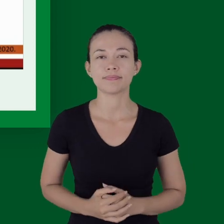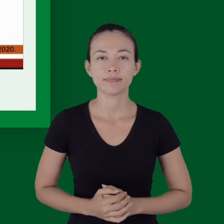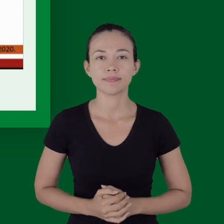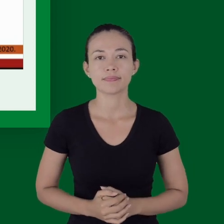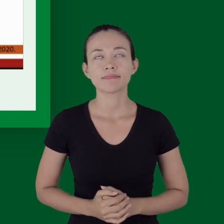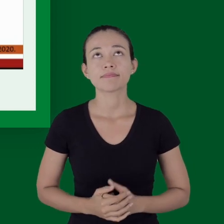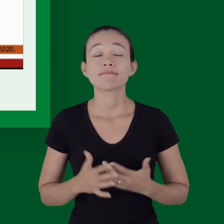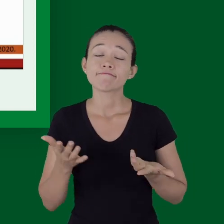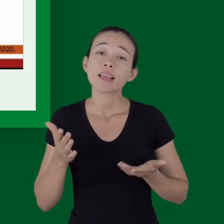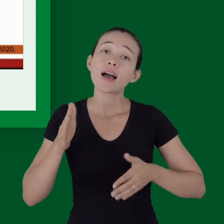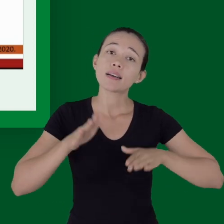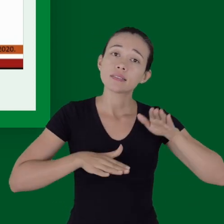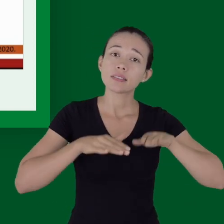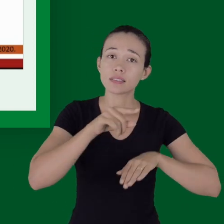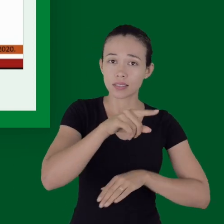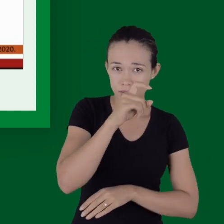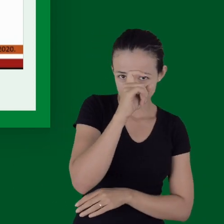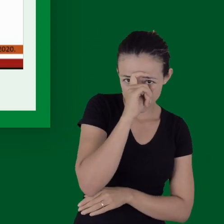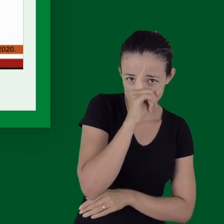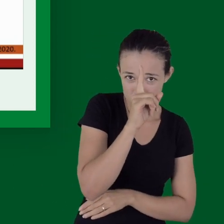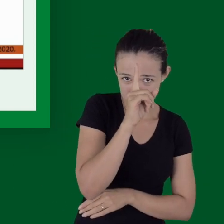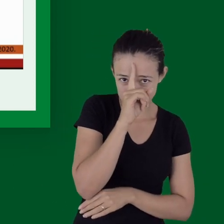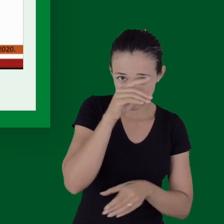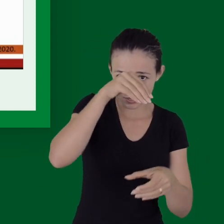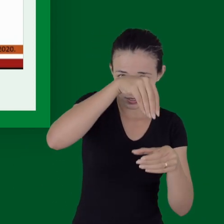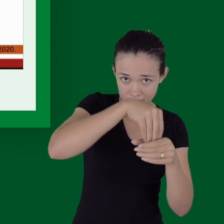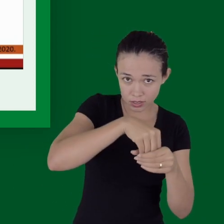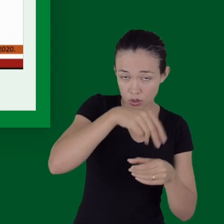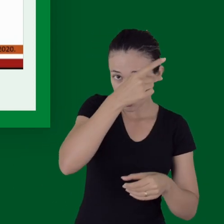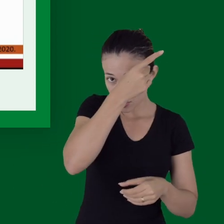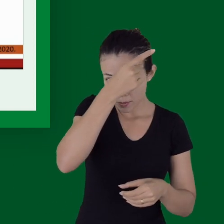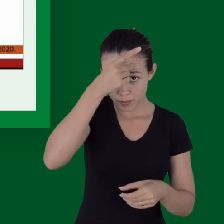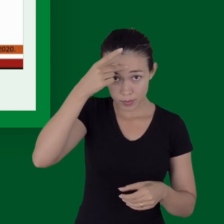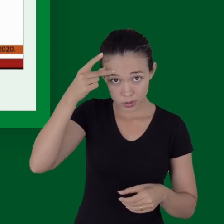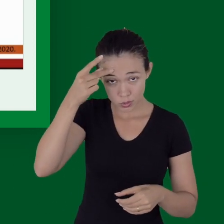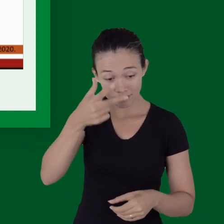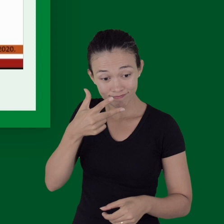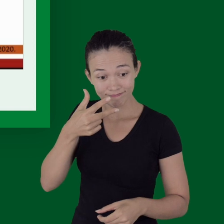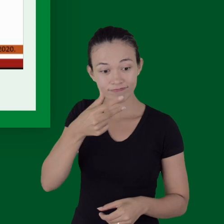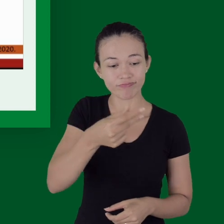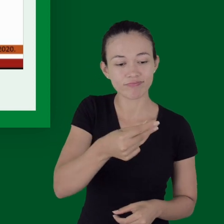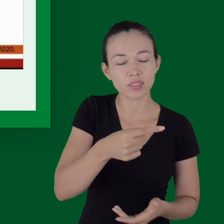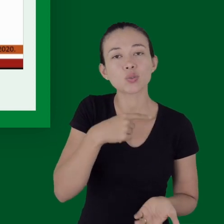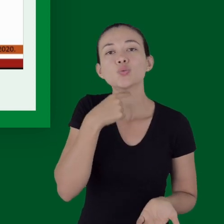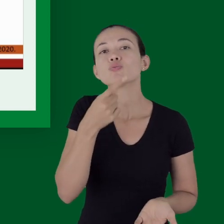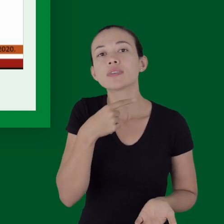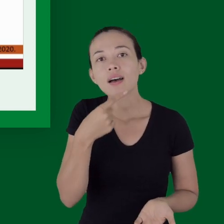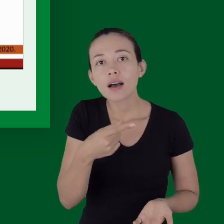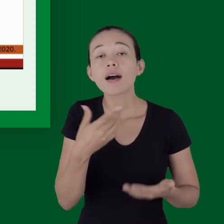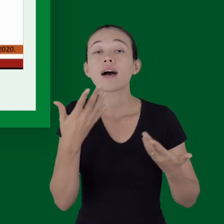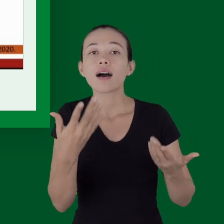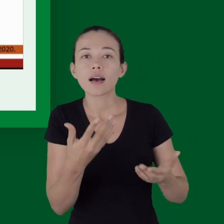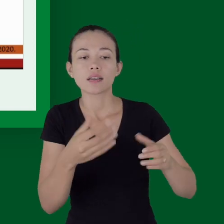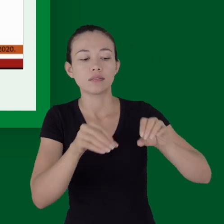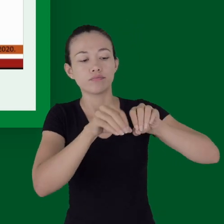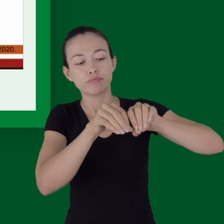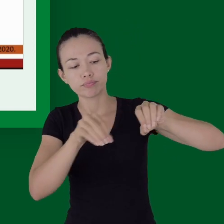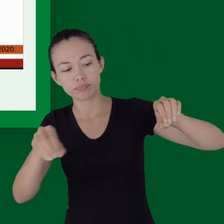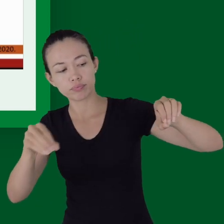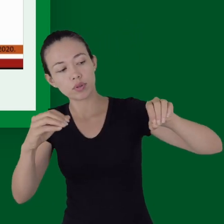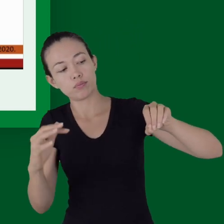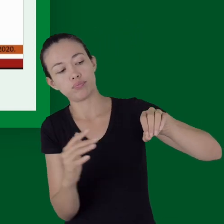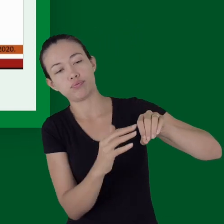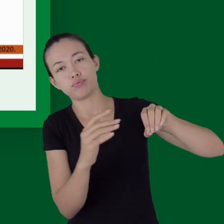É frequente no extra-hospitalar a gente precisar fazer droga pelo tubo, pelo motivo que muitas vezes a gente consegue a via aérea antes da